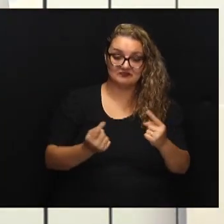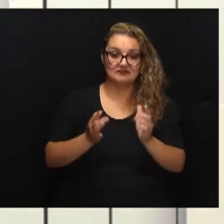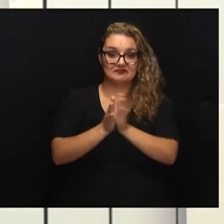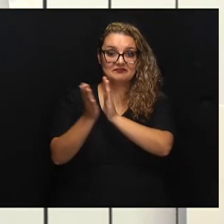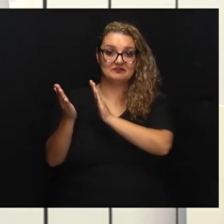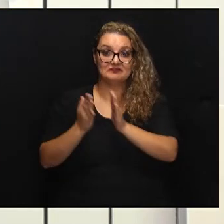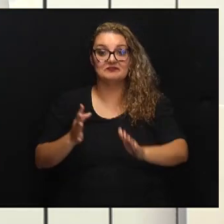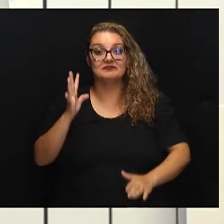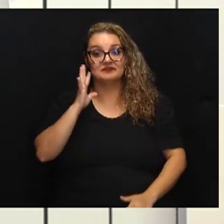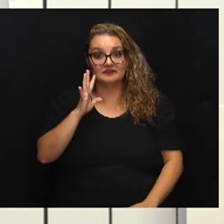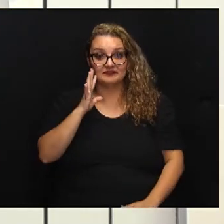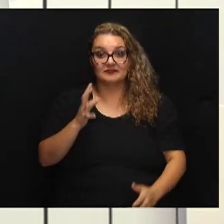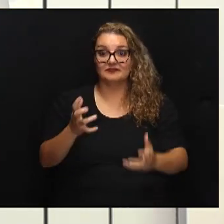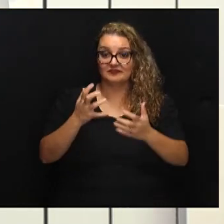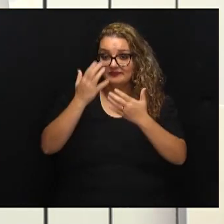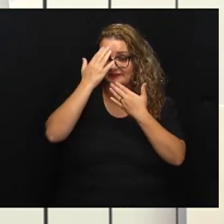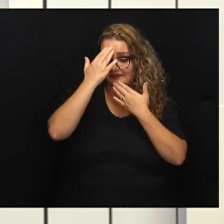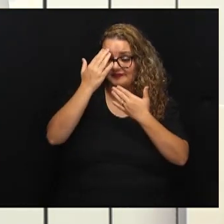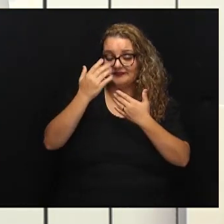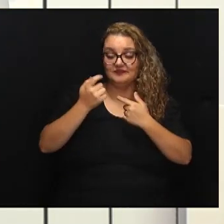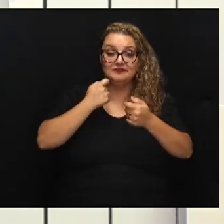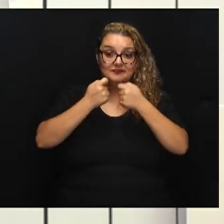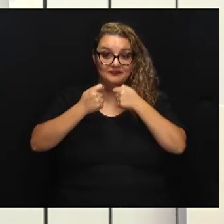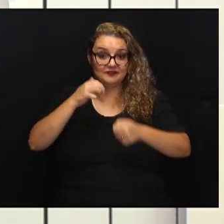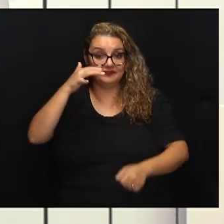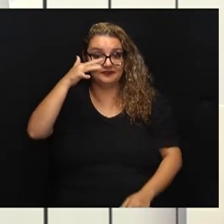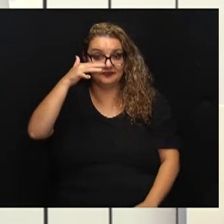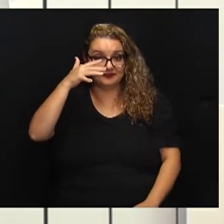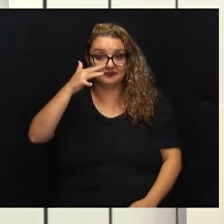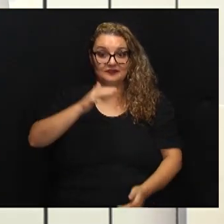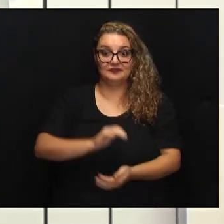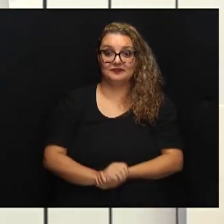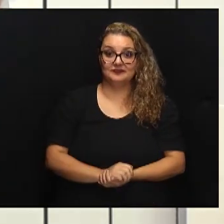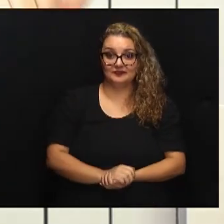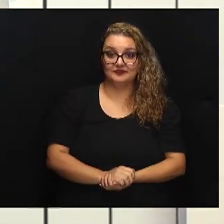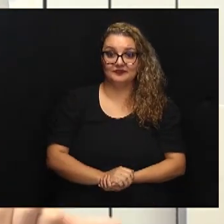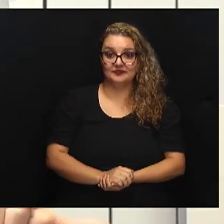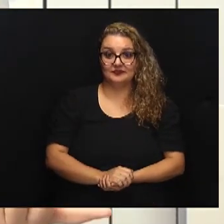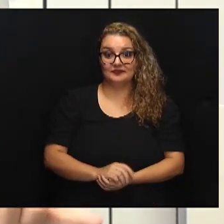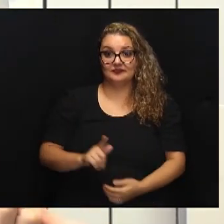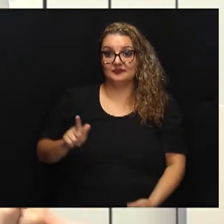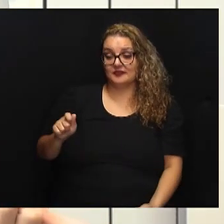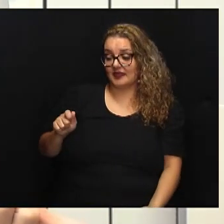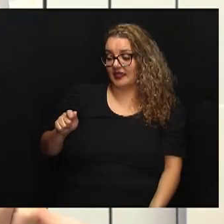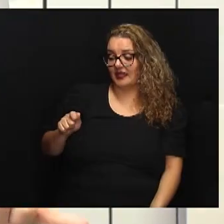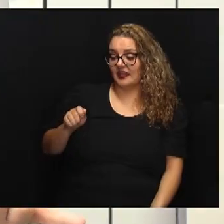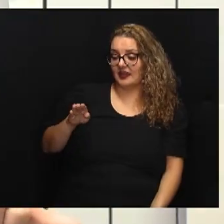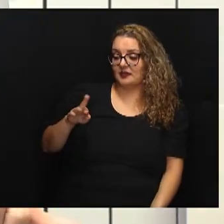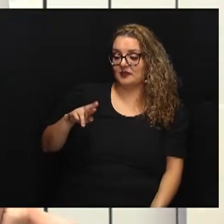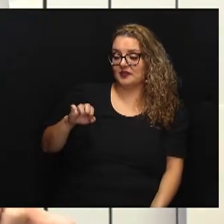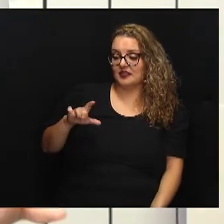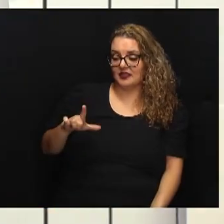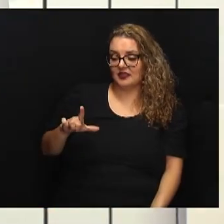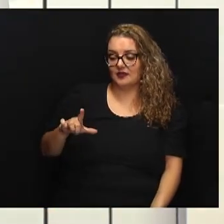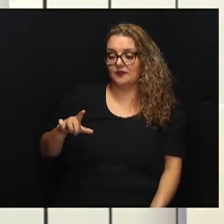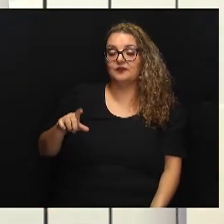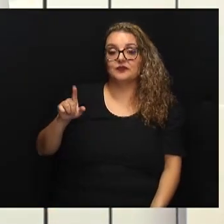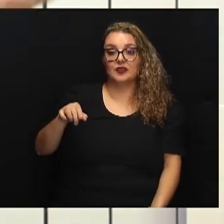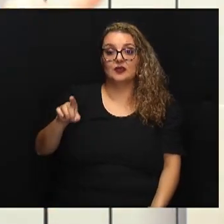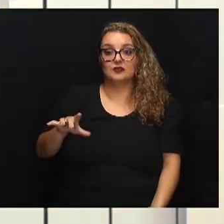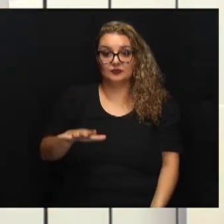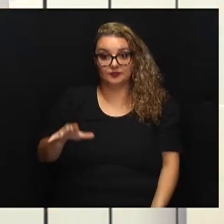muito bacana. Então quero agradecer a nossa repórter Ana Paula Meneghetti, o Gabriel Reapace, que é o diretor de cultura,